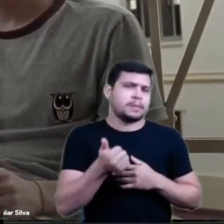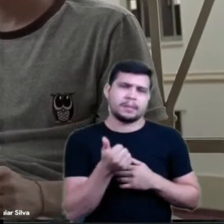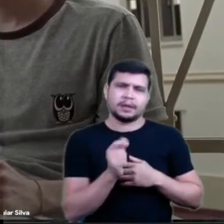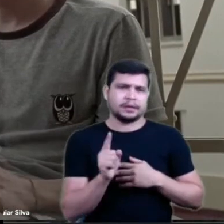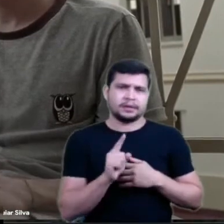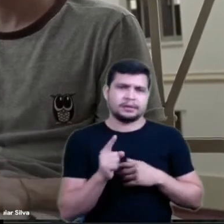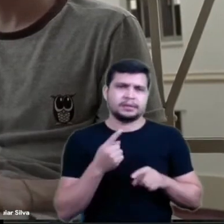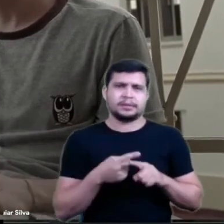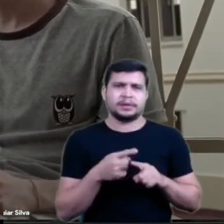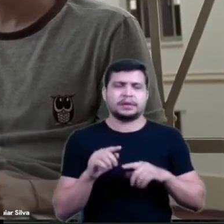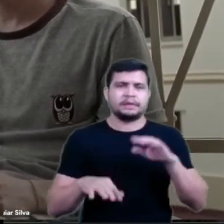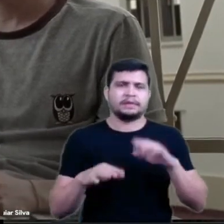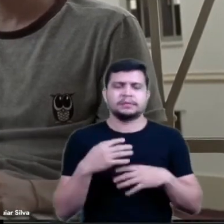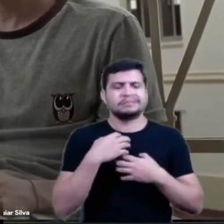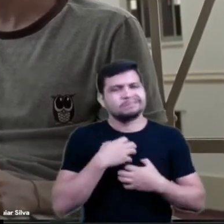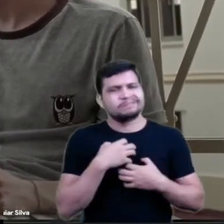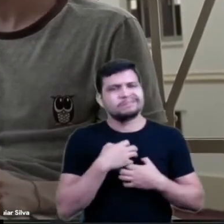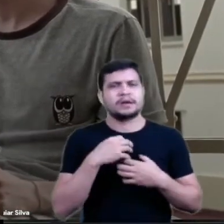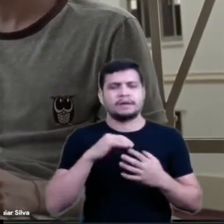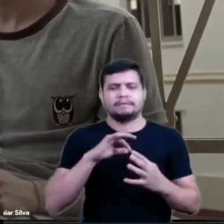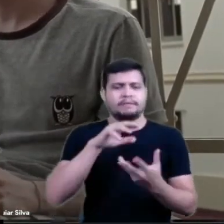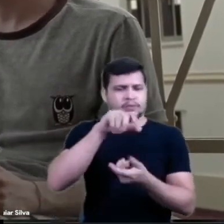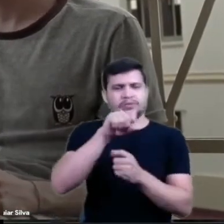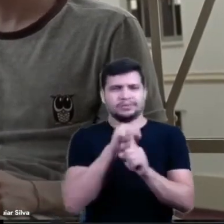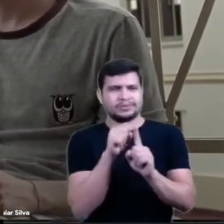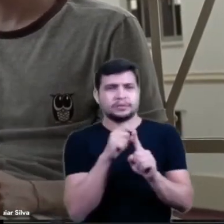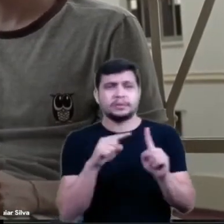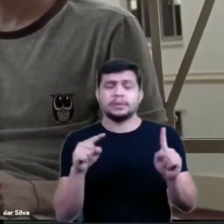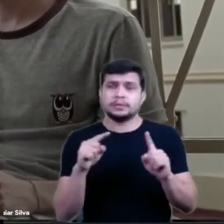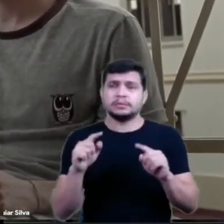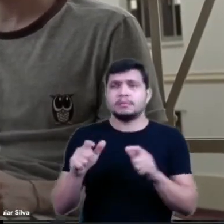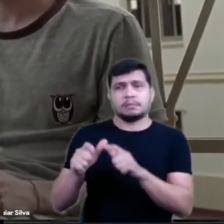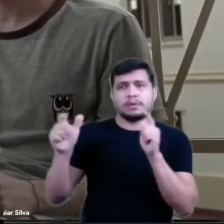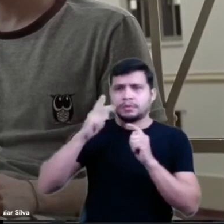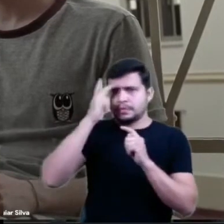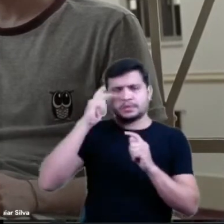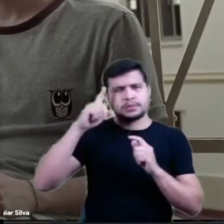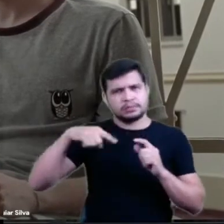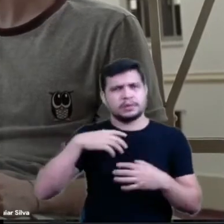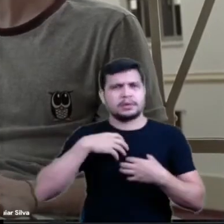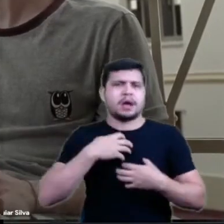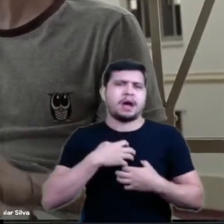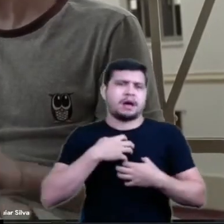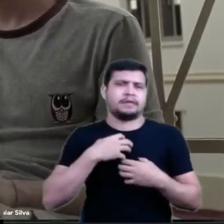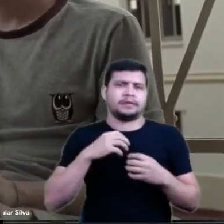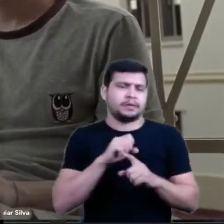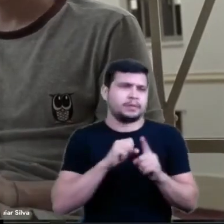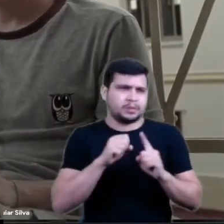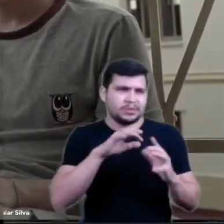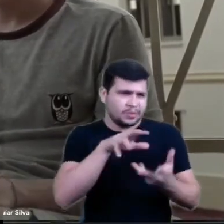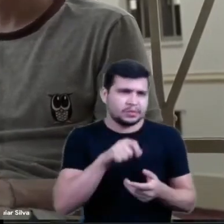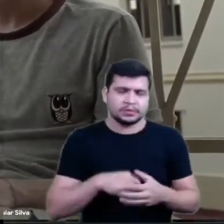Às vezes eu fico com um pouco de raiva do mundo, sabe? Mas todo mundo fica, né? Por um motivo ou por outro. Né? Eu não sei o que eu faria se eu fosse